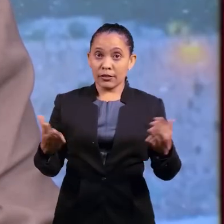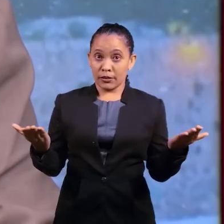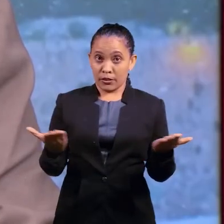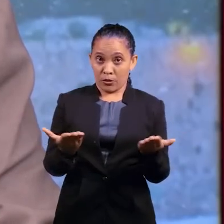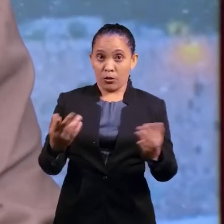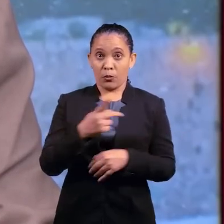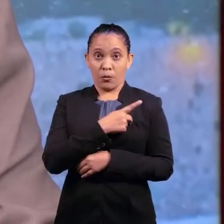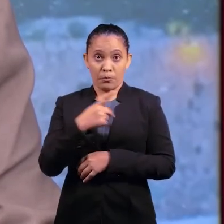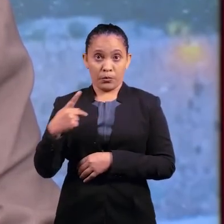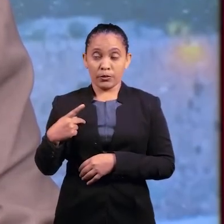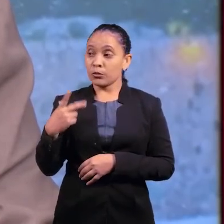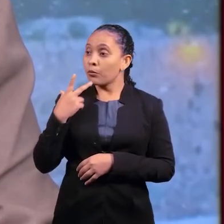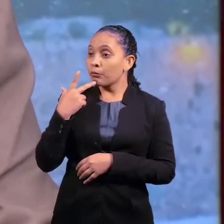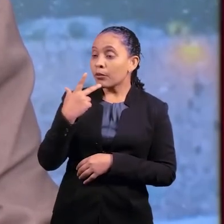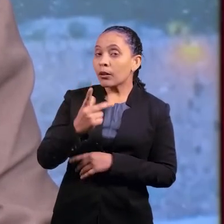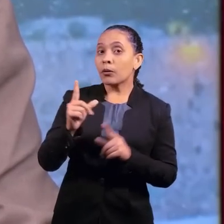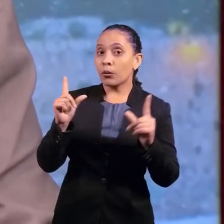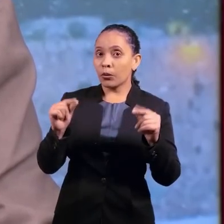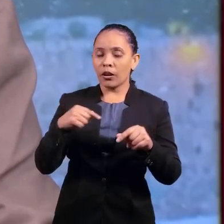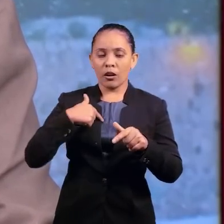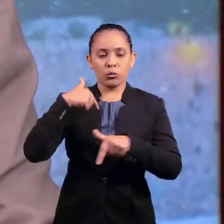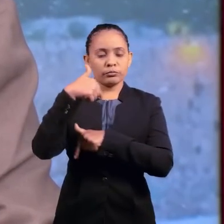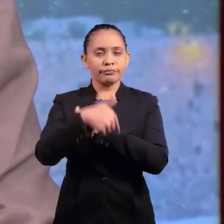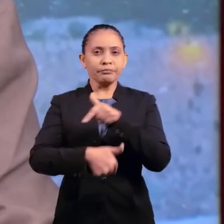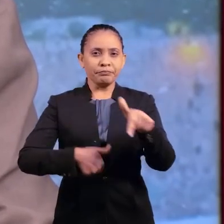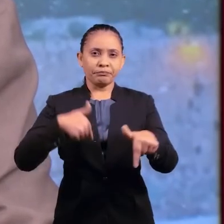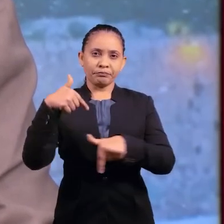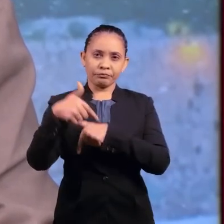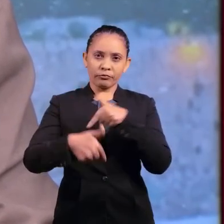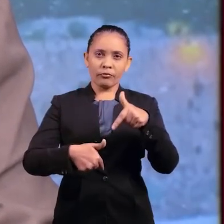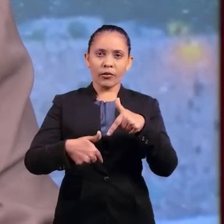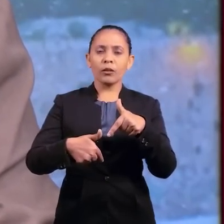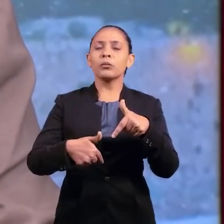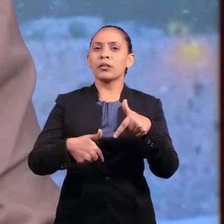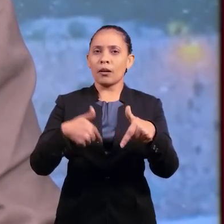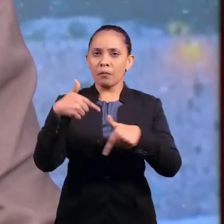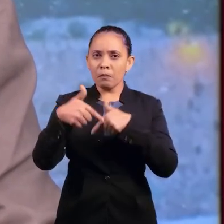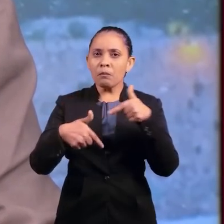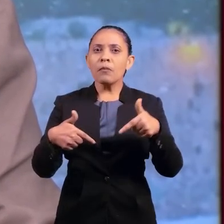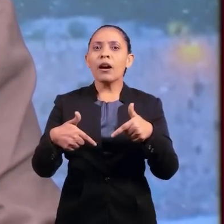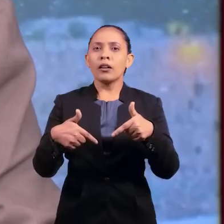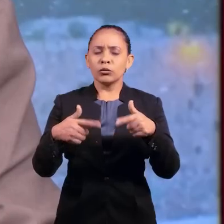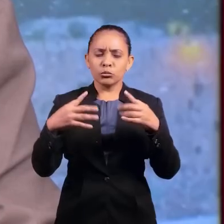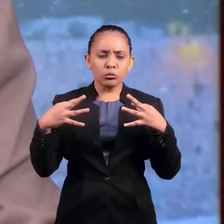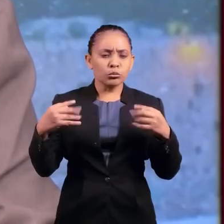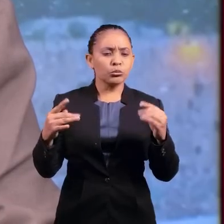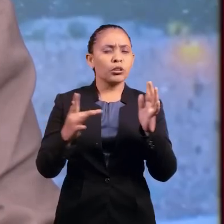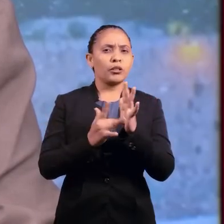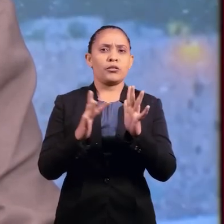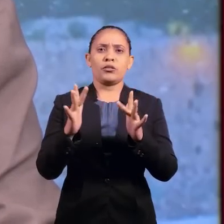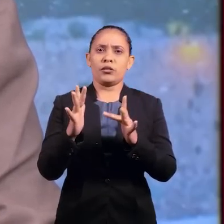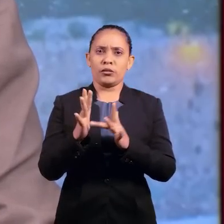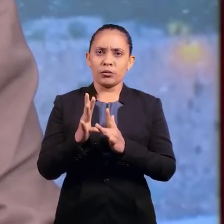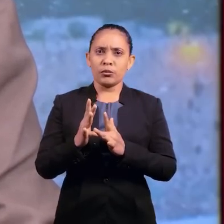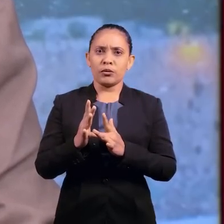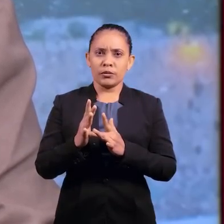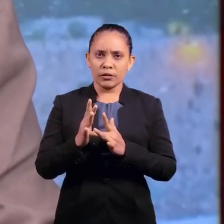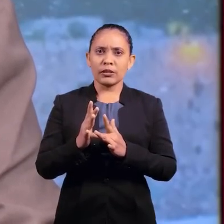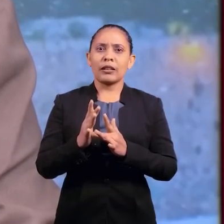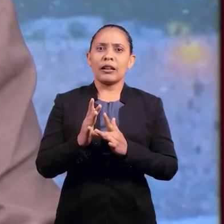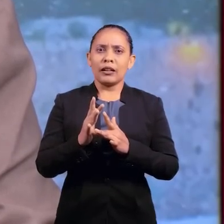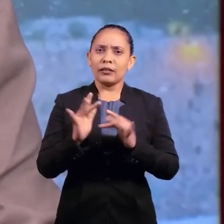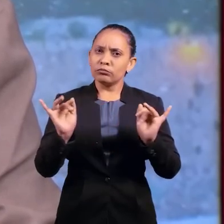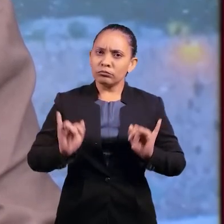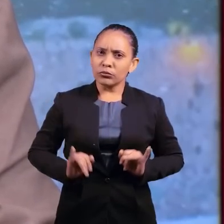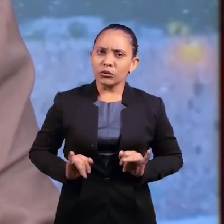aqui, conforme o pastor Ricardo colocou, é o trabalho da sua alma, tudo aquilo que o Senhor Jesus fez, né? Agradou o